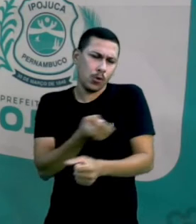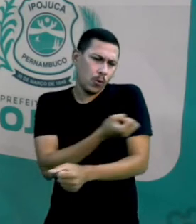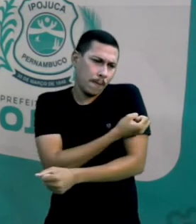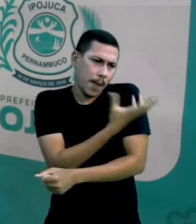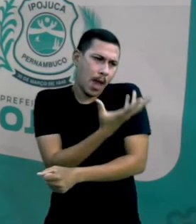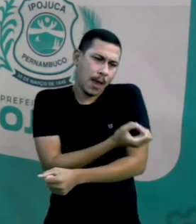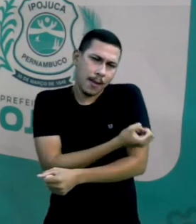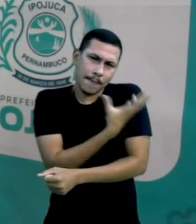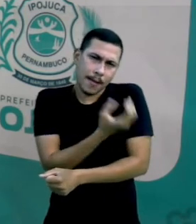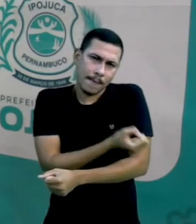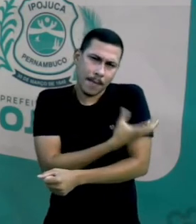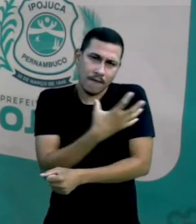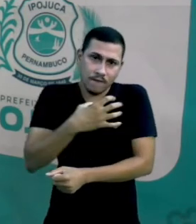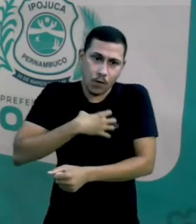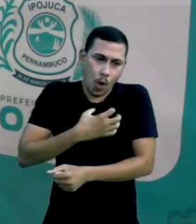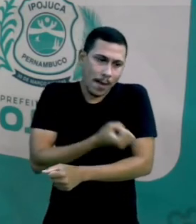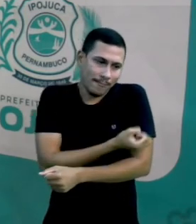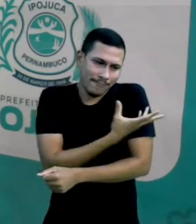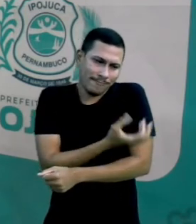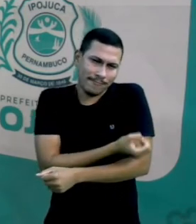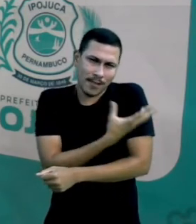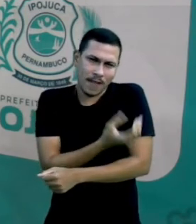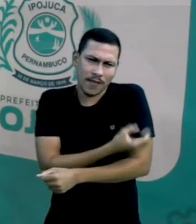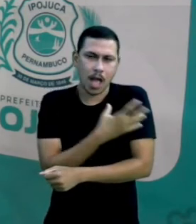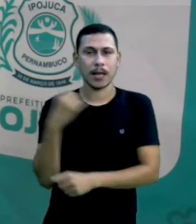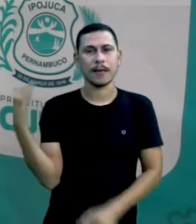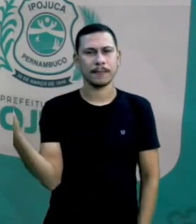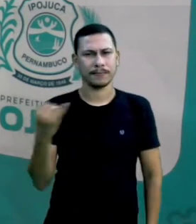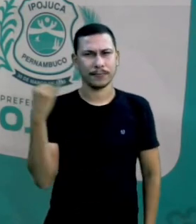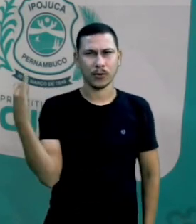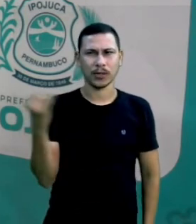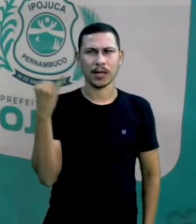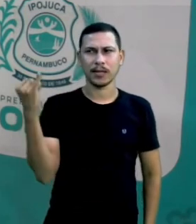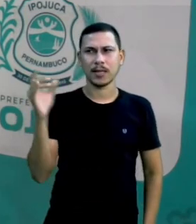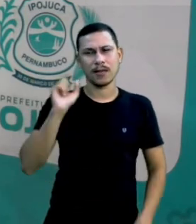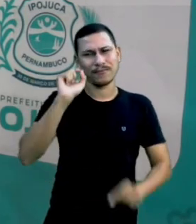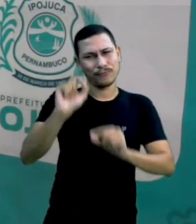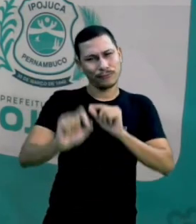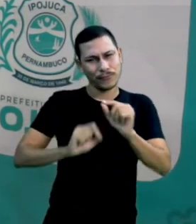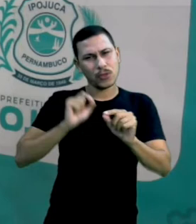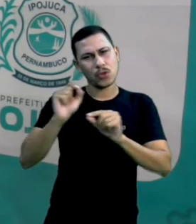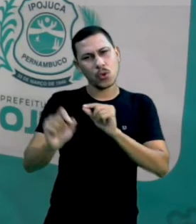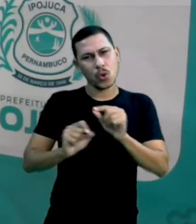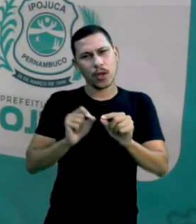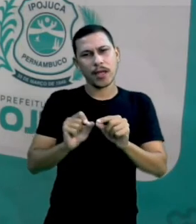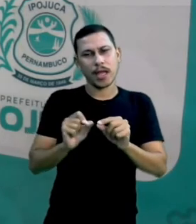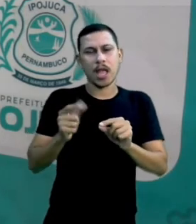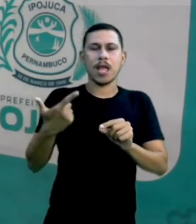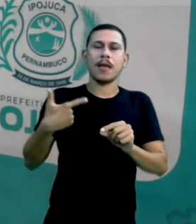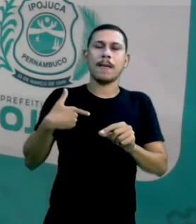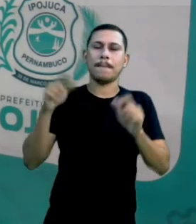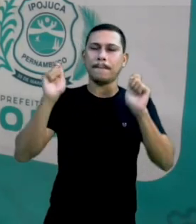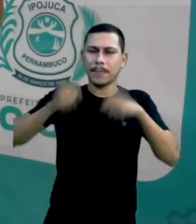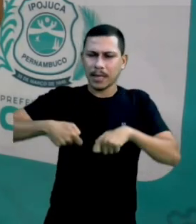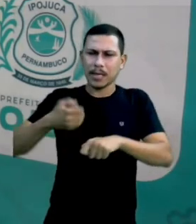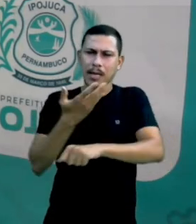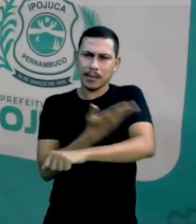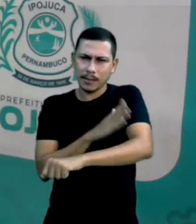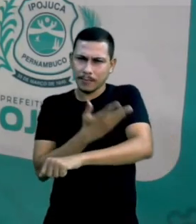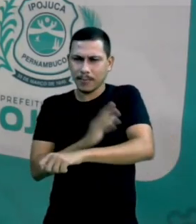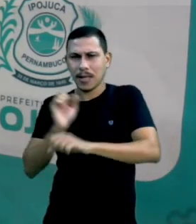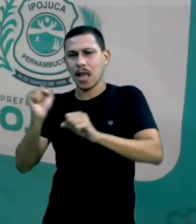esse tecido vai ser construído e a importância de agregar não só o exercício, não só o